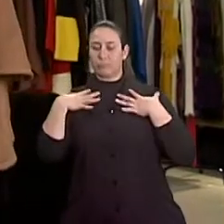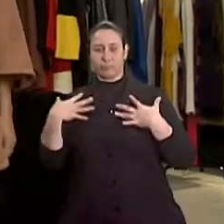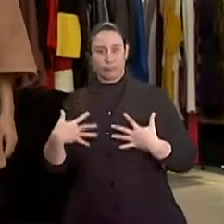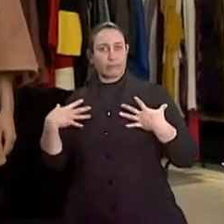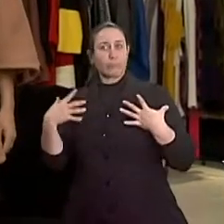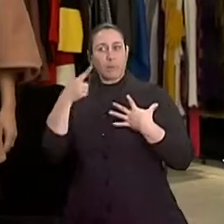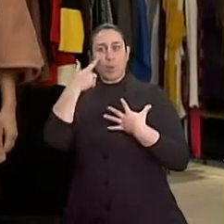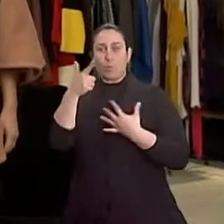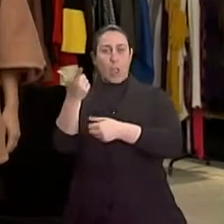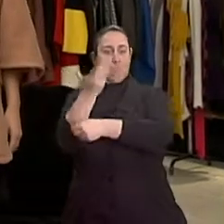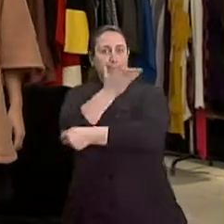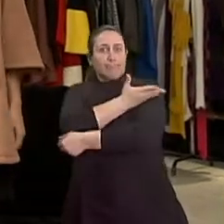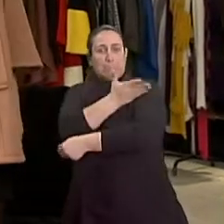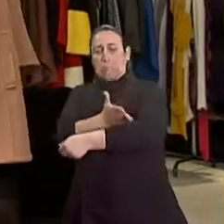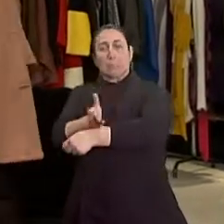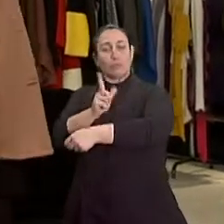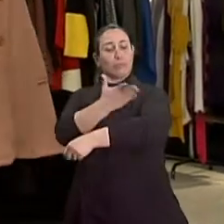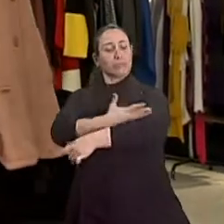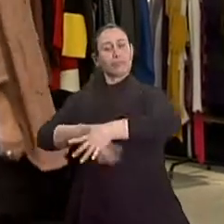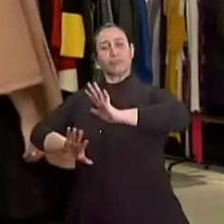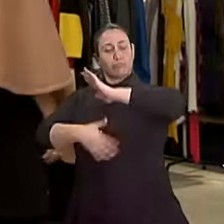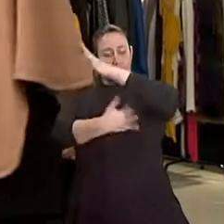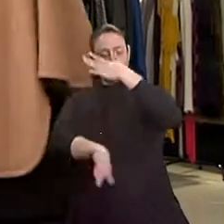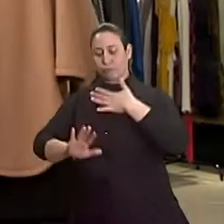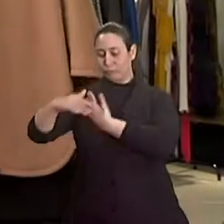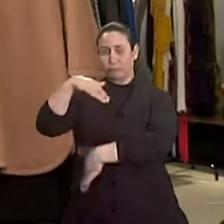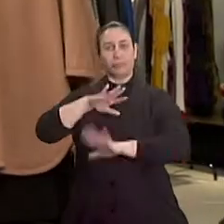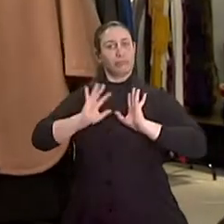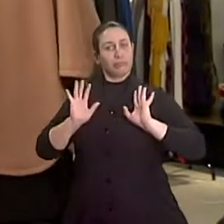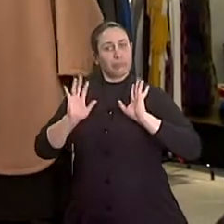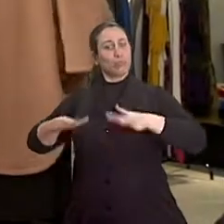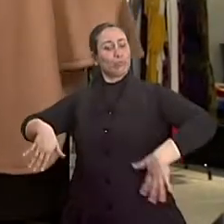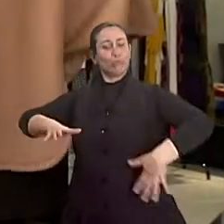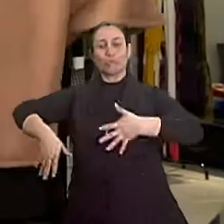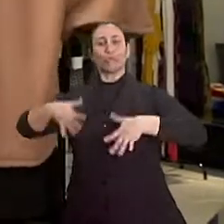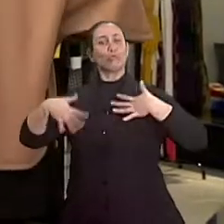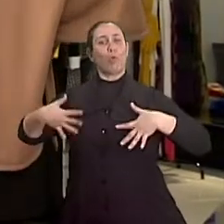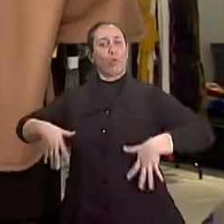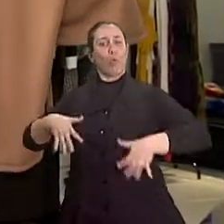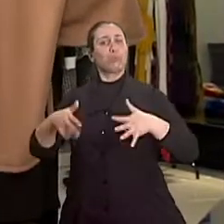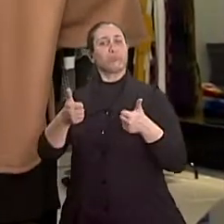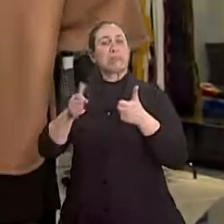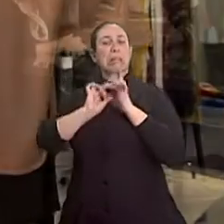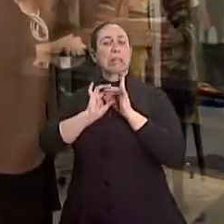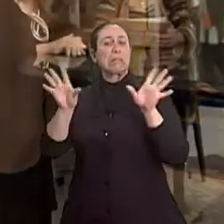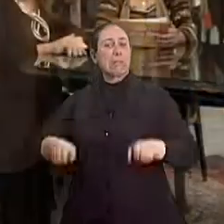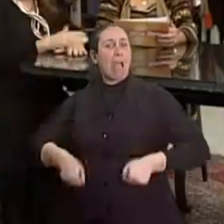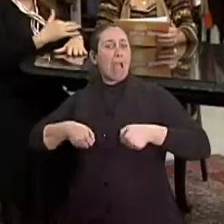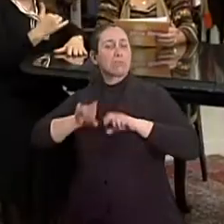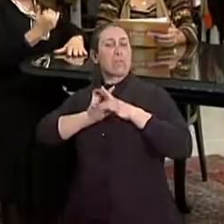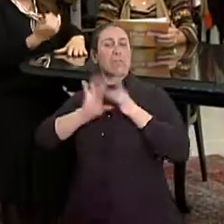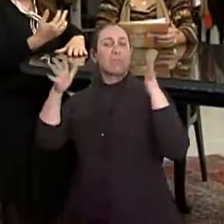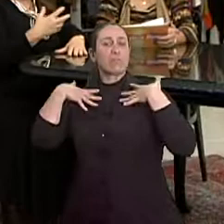E ela não tem mangas, então ela fica... A pessoa usa de super, super à vontade. Bota com uma calça, bota com um